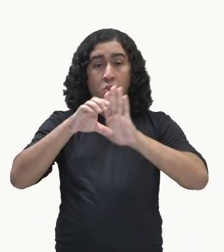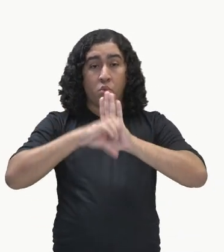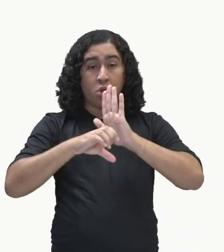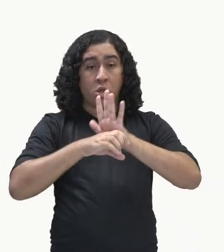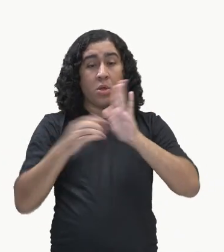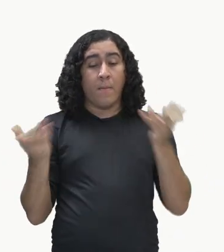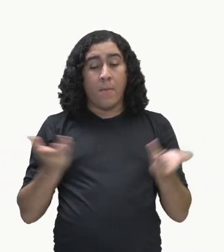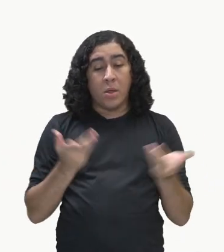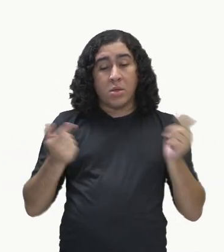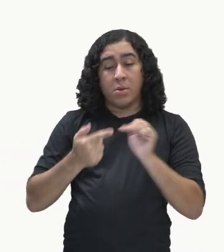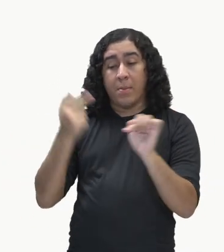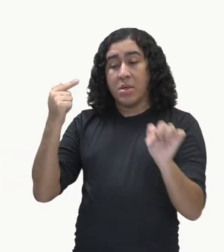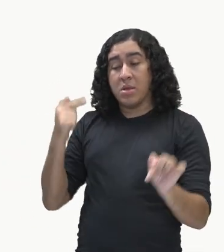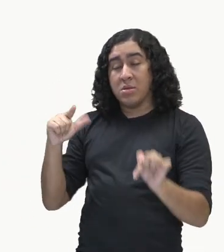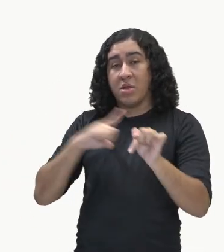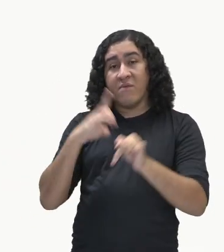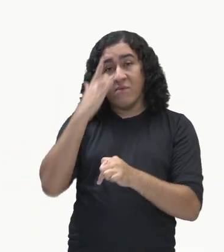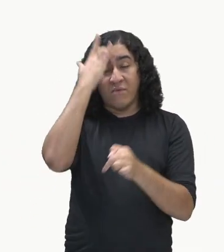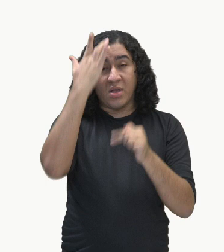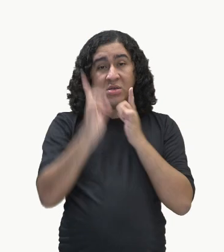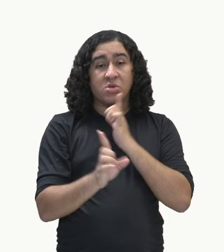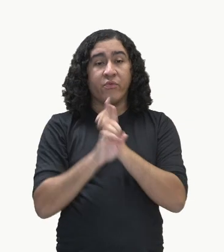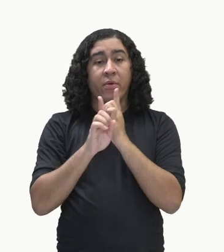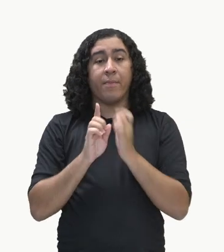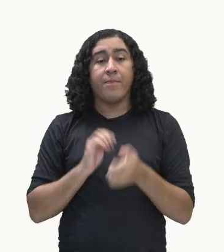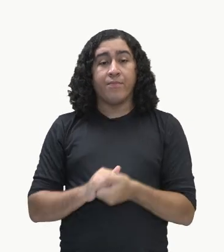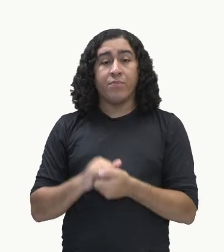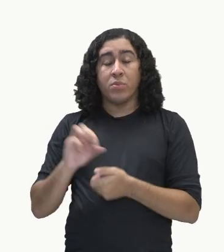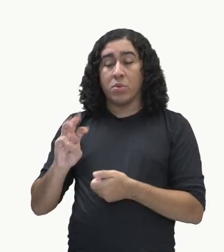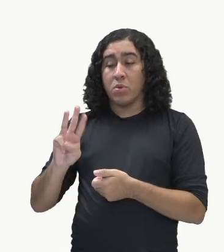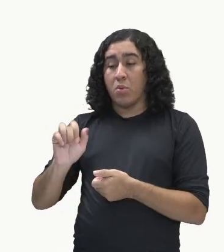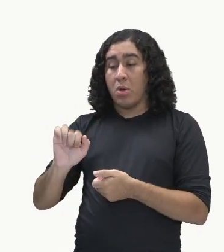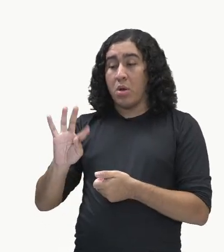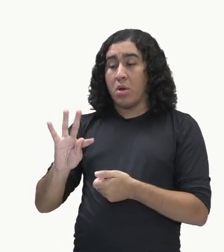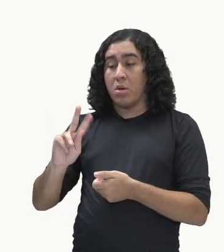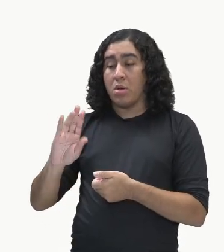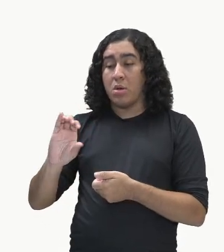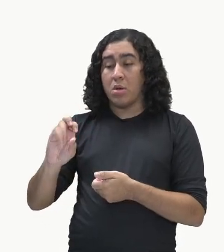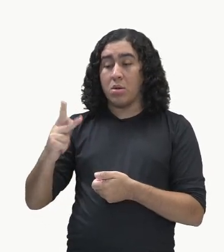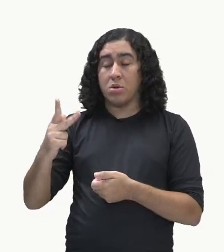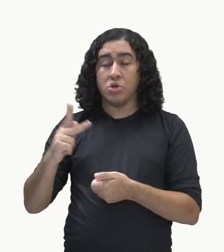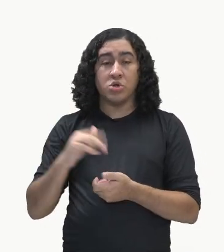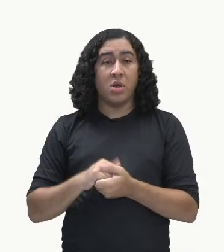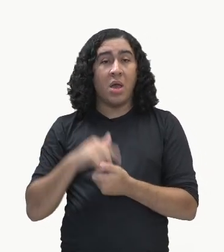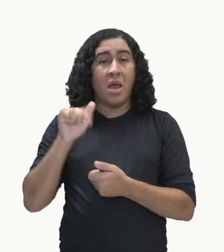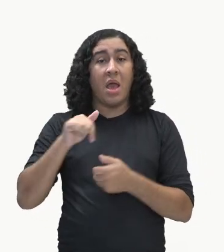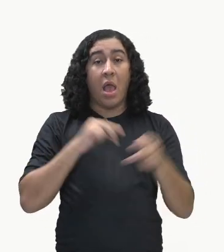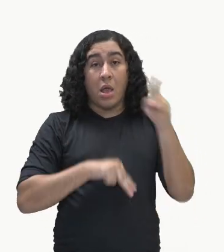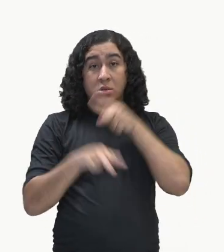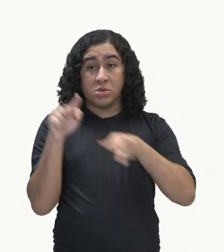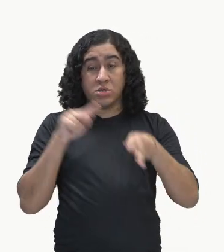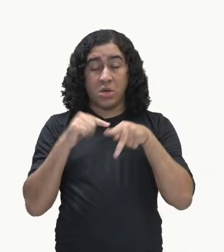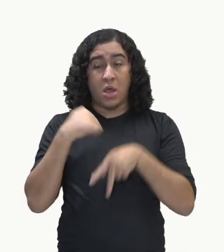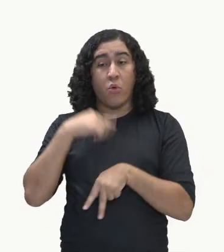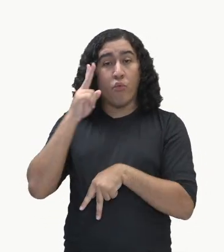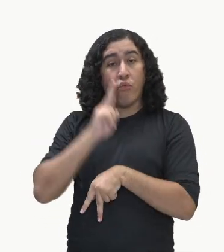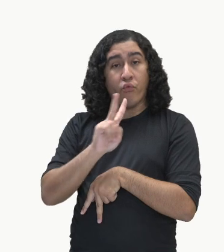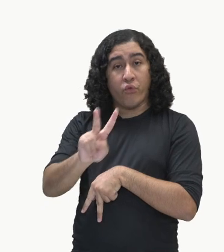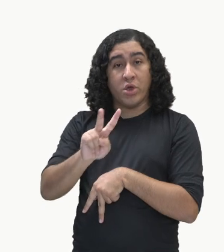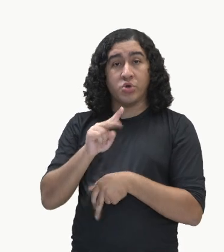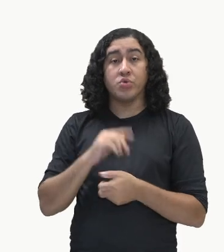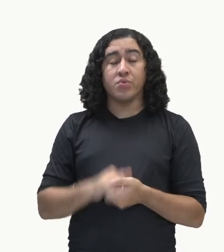fica fácil identificar o significado. O verbo watch é assistir. I watch, eu assisto. Watched,